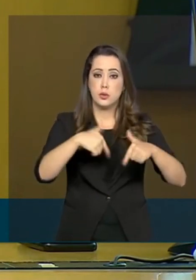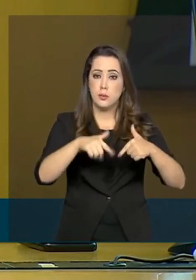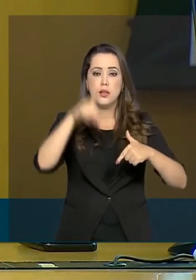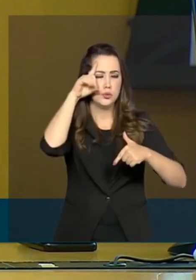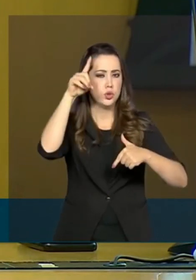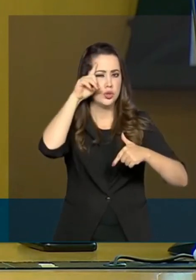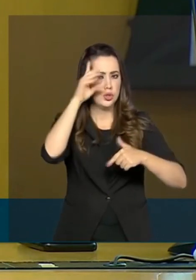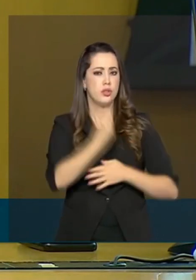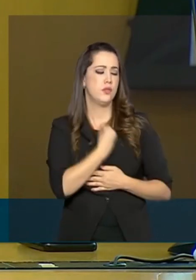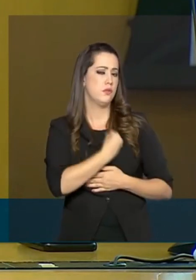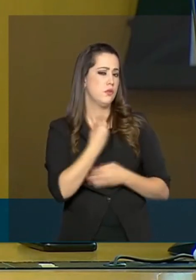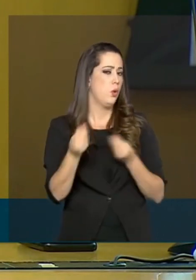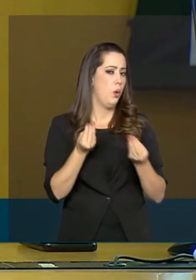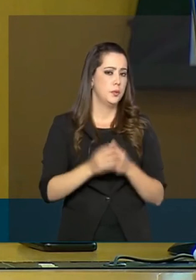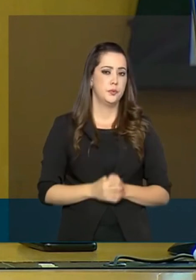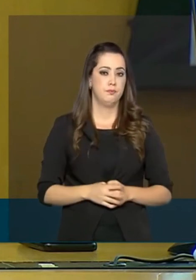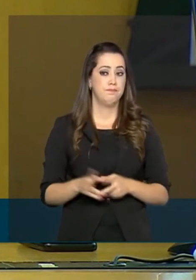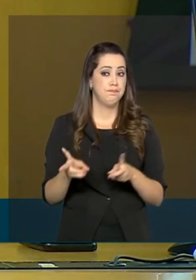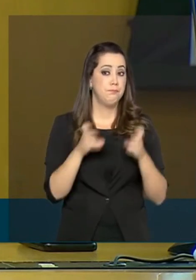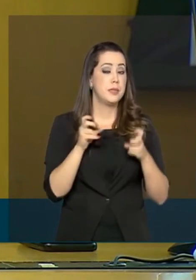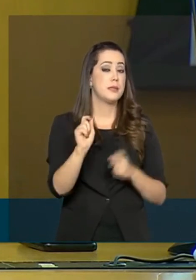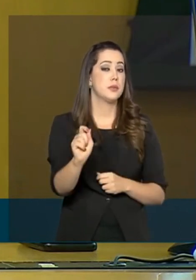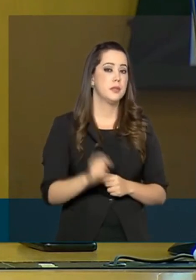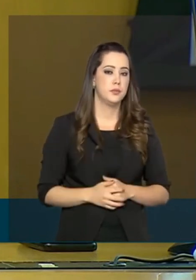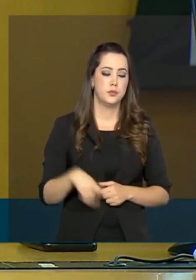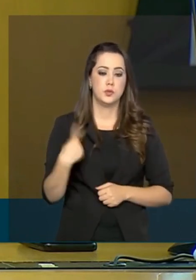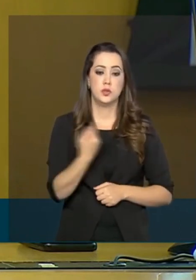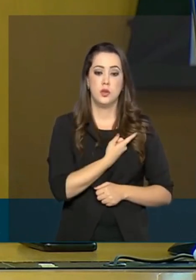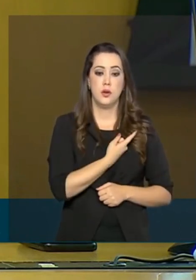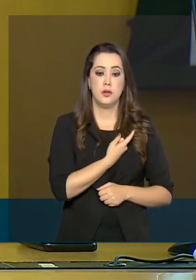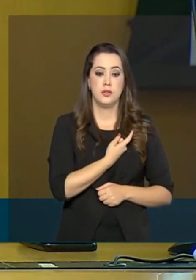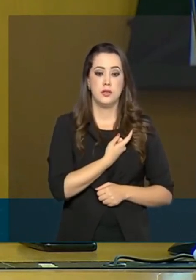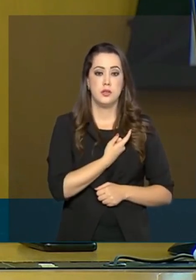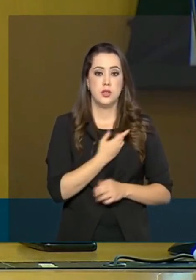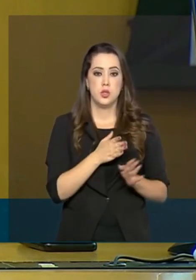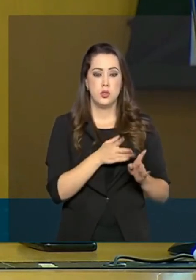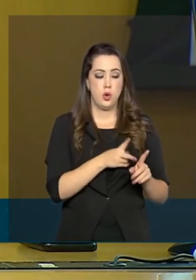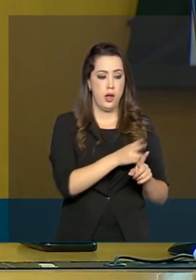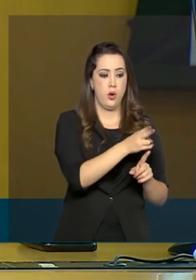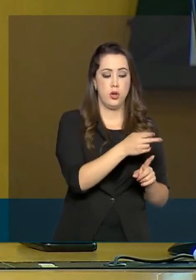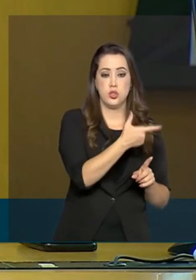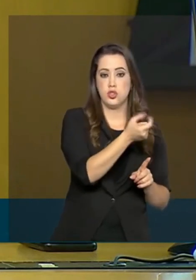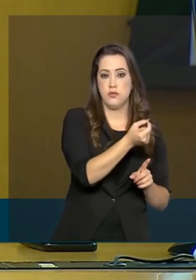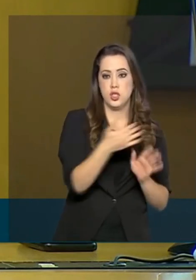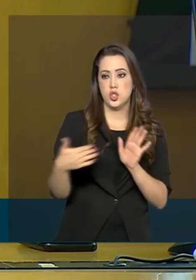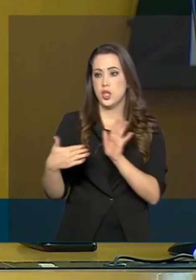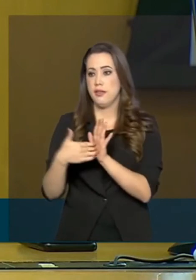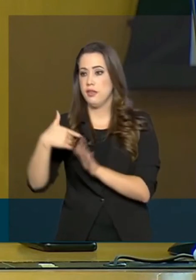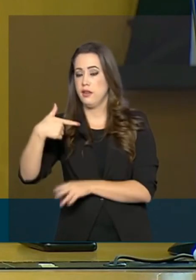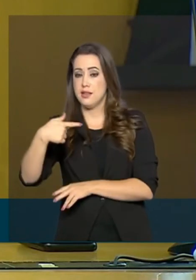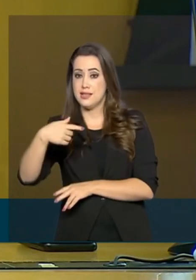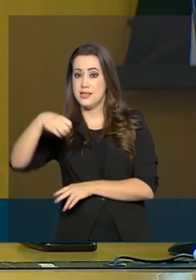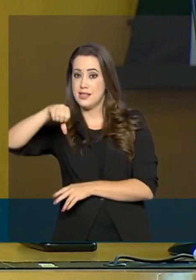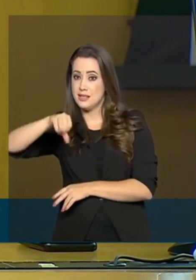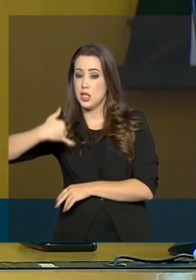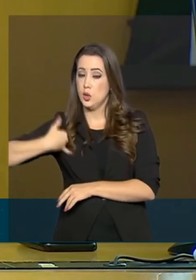vivendo. E repare bem, nós pegamos pessoas de 20 a 79